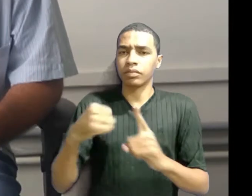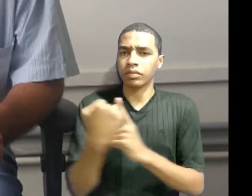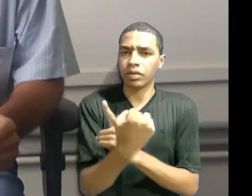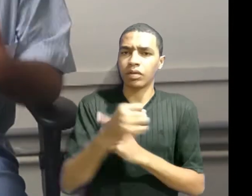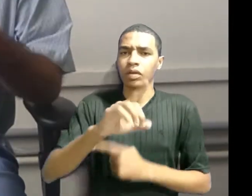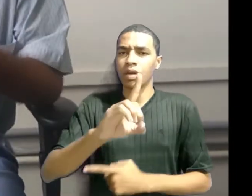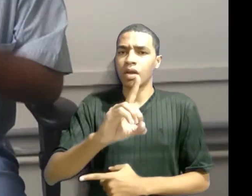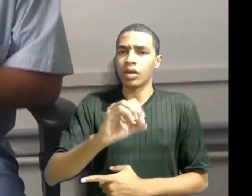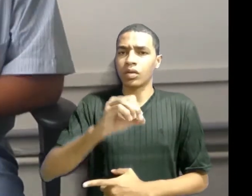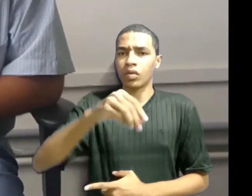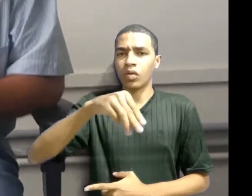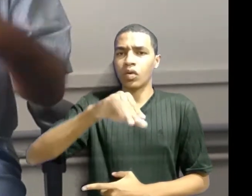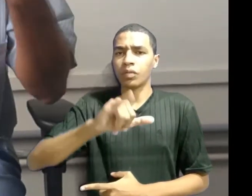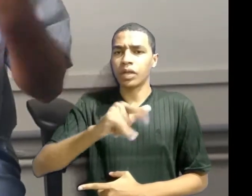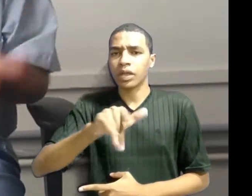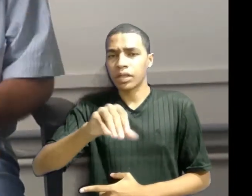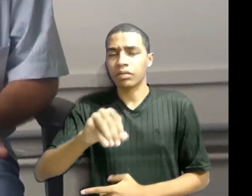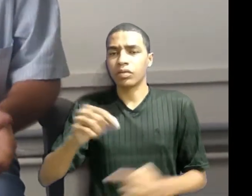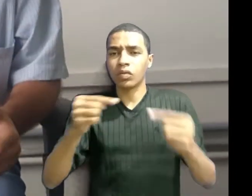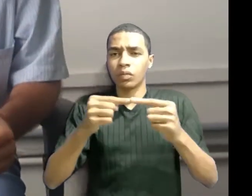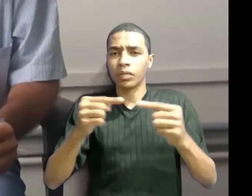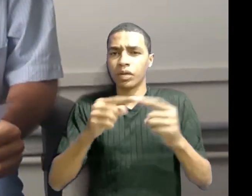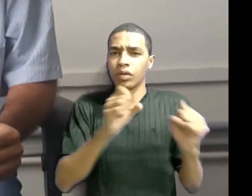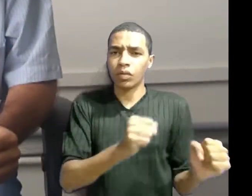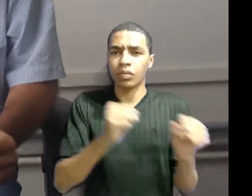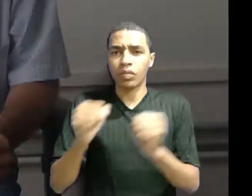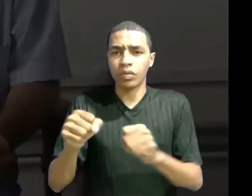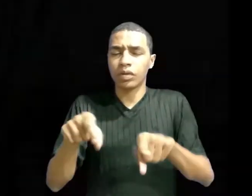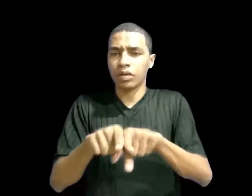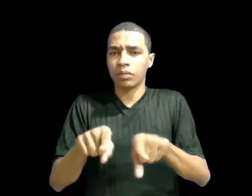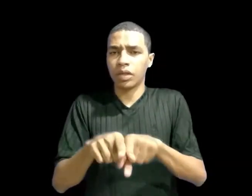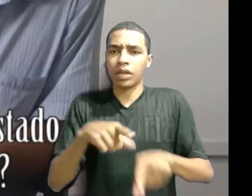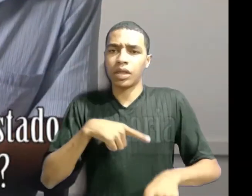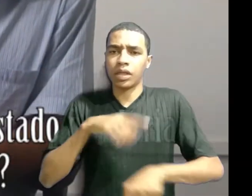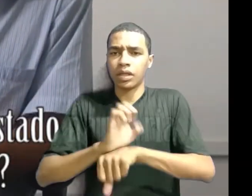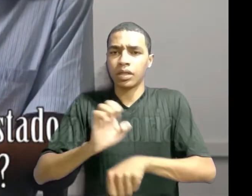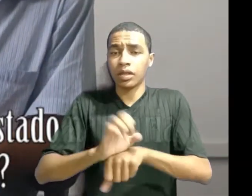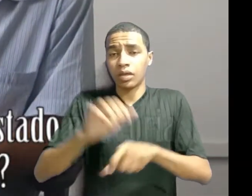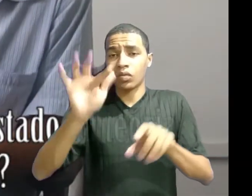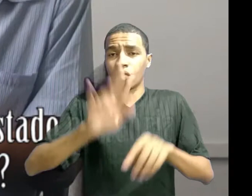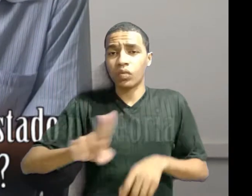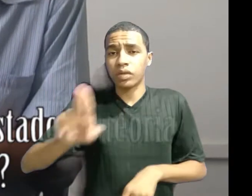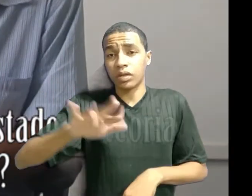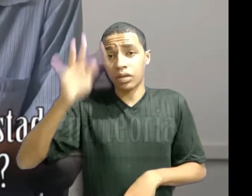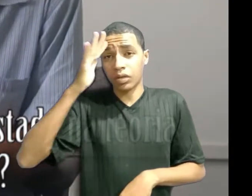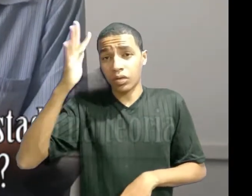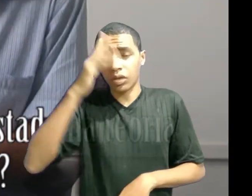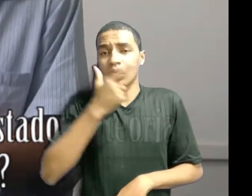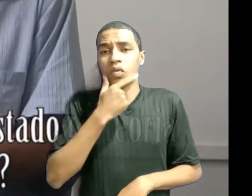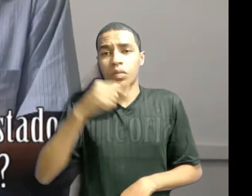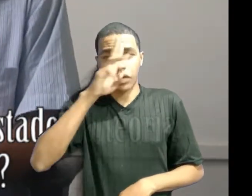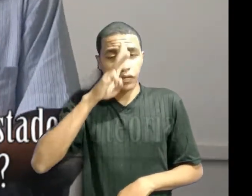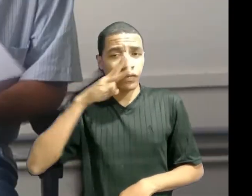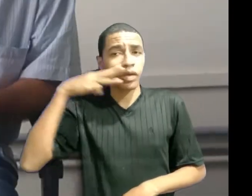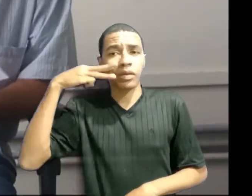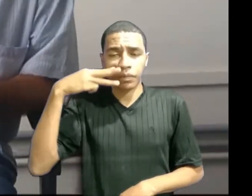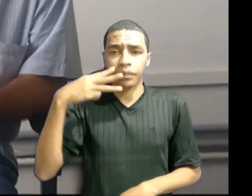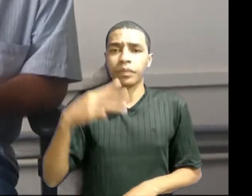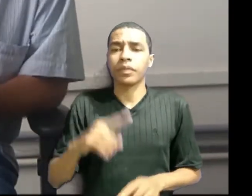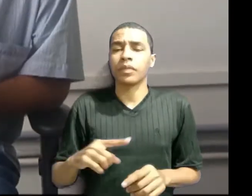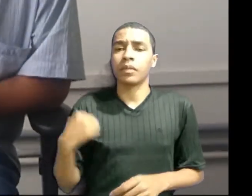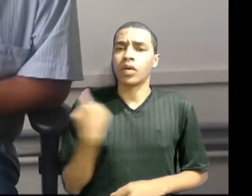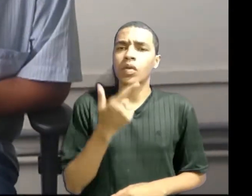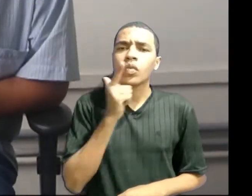dominação, que tem a ver com o poder e elas se relacionam com o Estado na teoria de Weber. Qual a concepção de Estado na teoria weberiana? Para